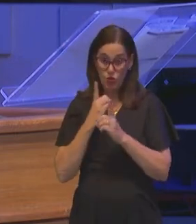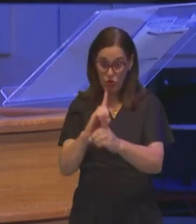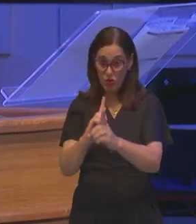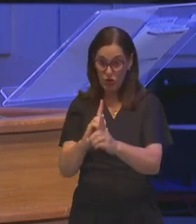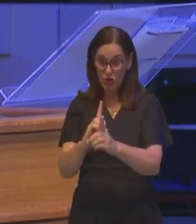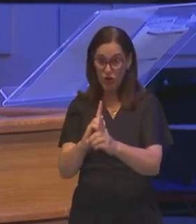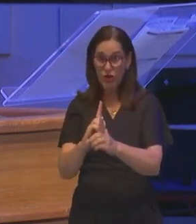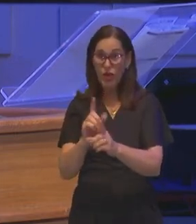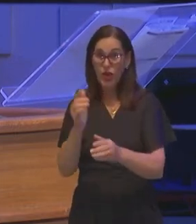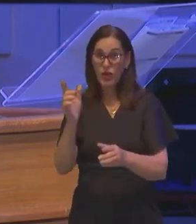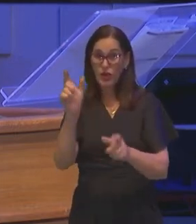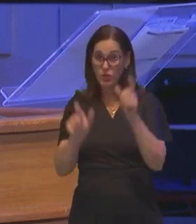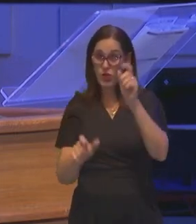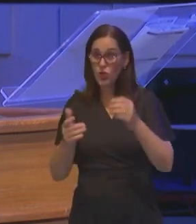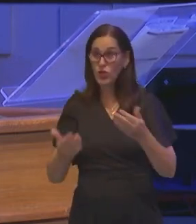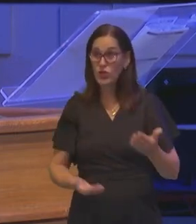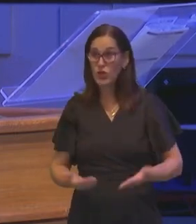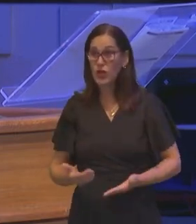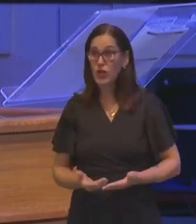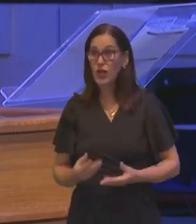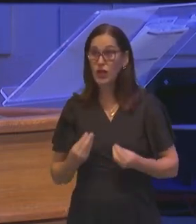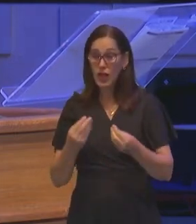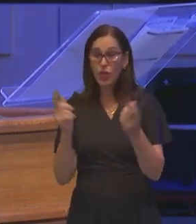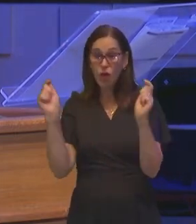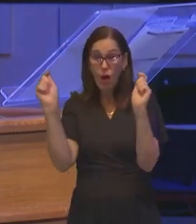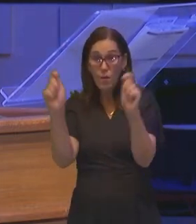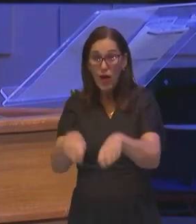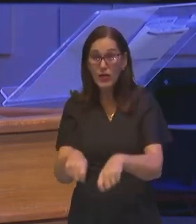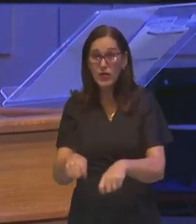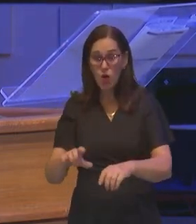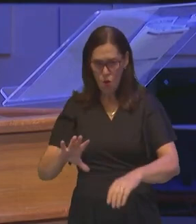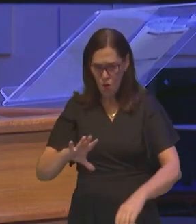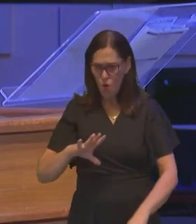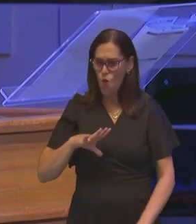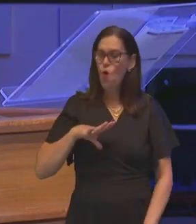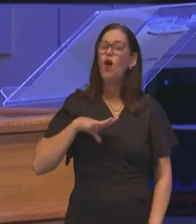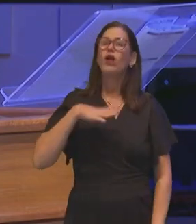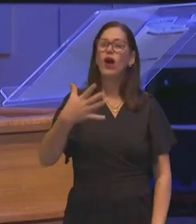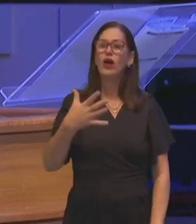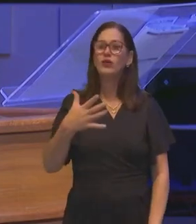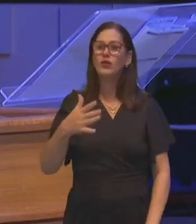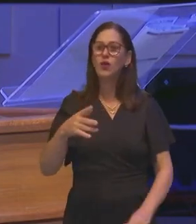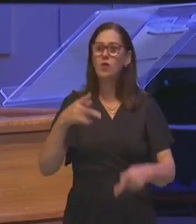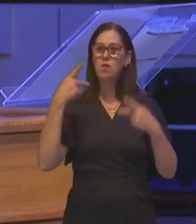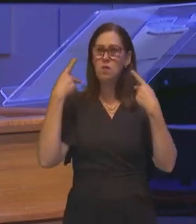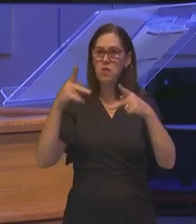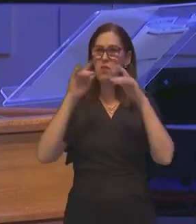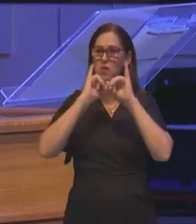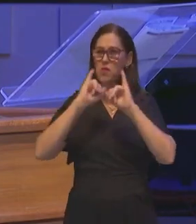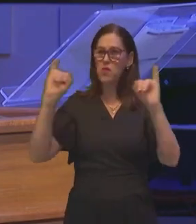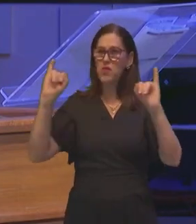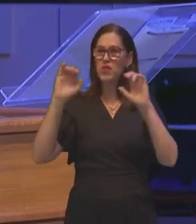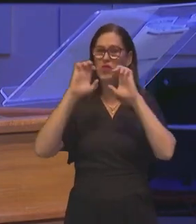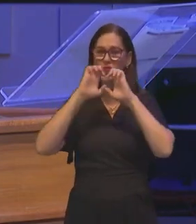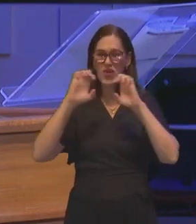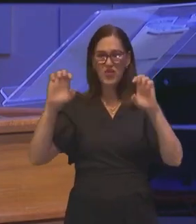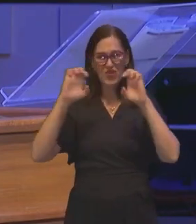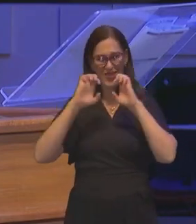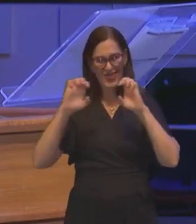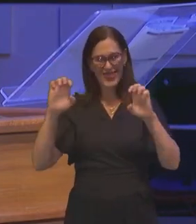dos servos do Senhor, os capacitando com ousadia para a proclamação do